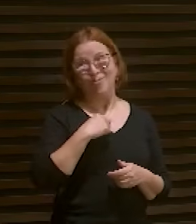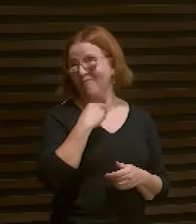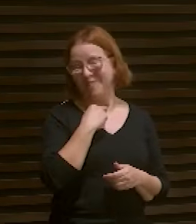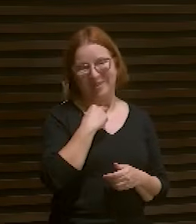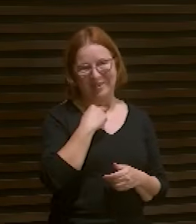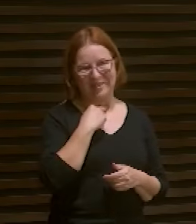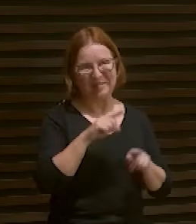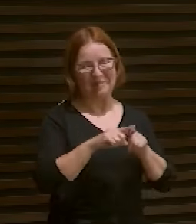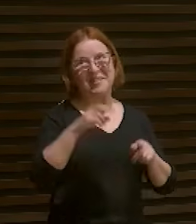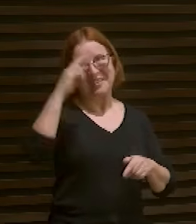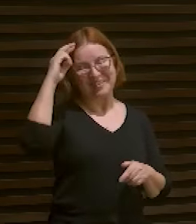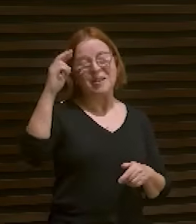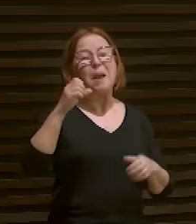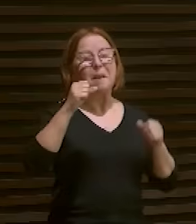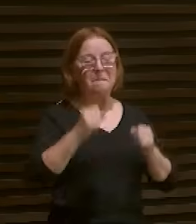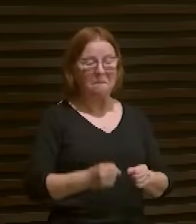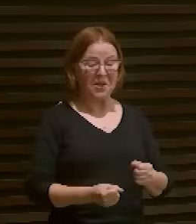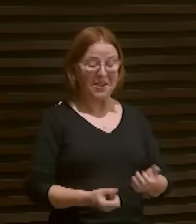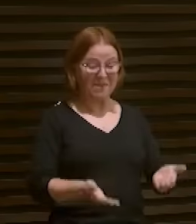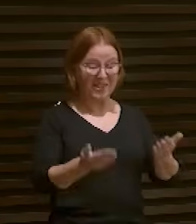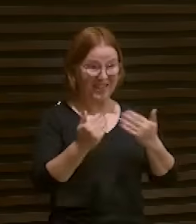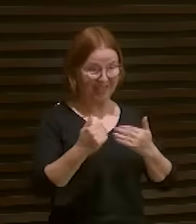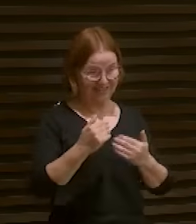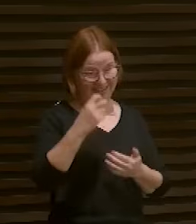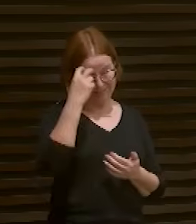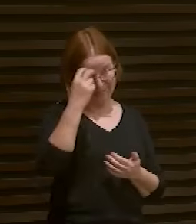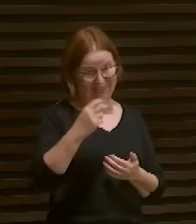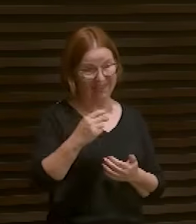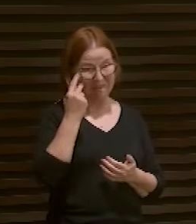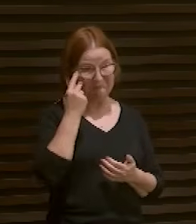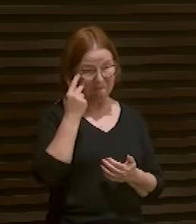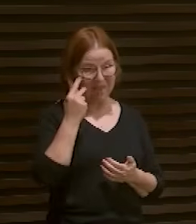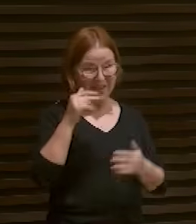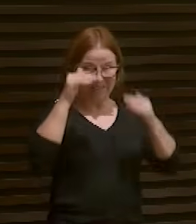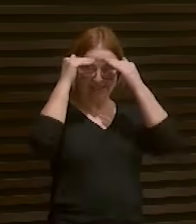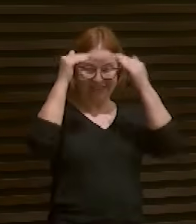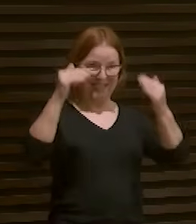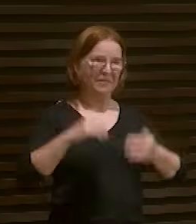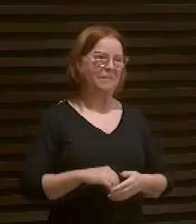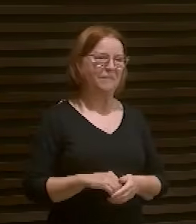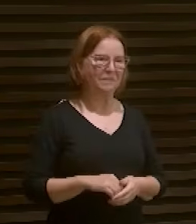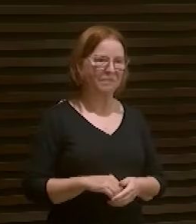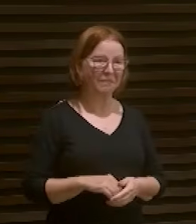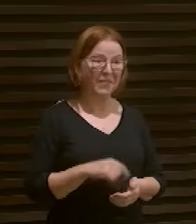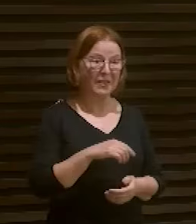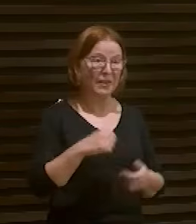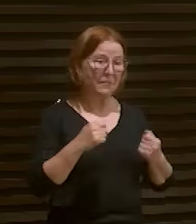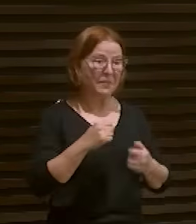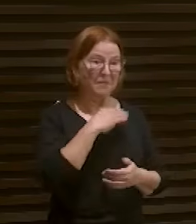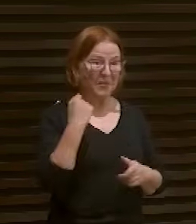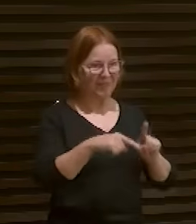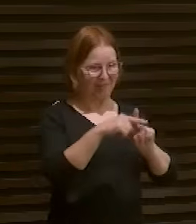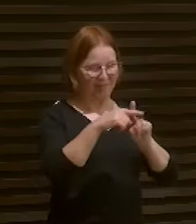E Senhor, como é que o Senhor vai me capacitar para fazer isso? Só tem um jeito, você precisa morrer. Nós acabamos de falar agora, à tarde ali, com